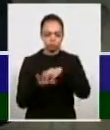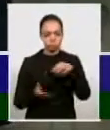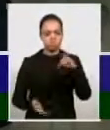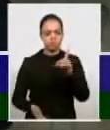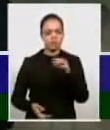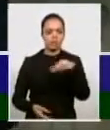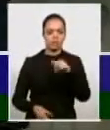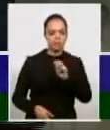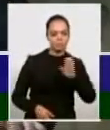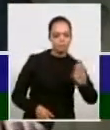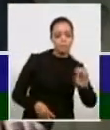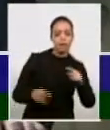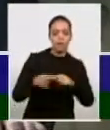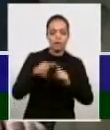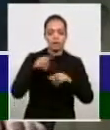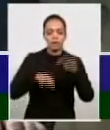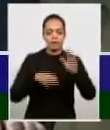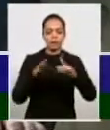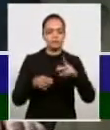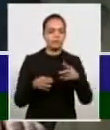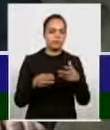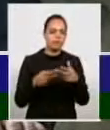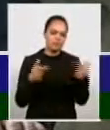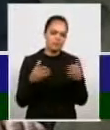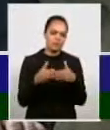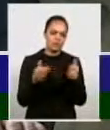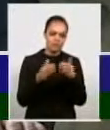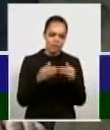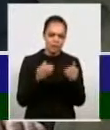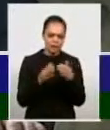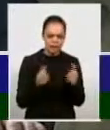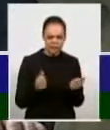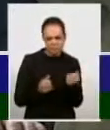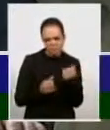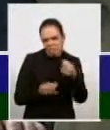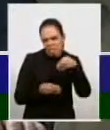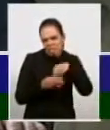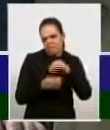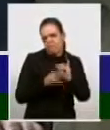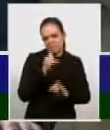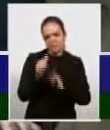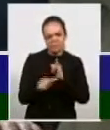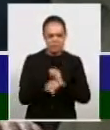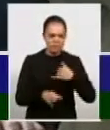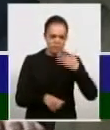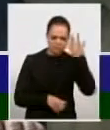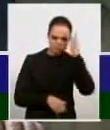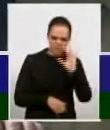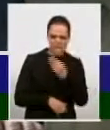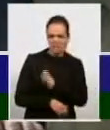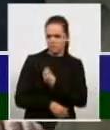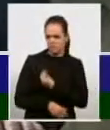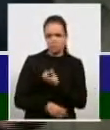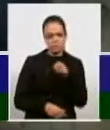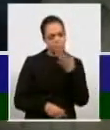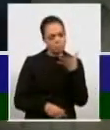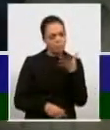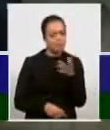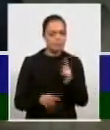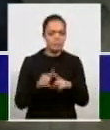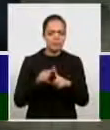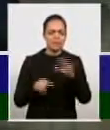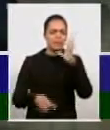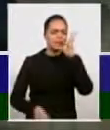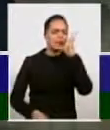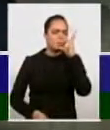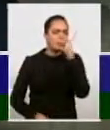gente, essa coisa de requerimento online aqui, não sei até que ponto ele está funcionando bem, porque está